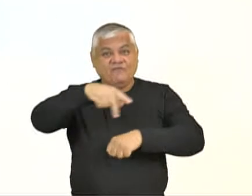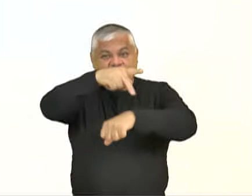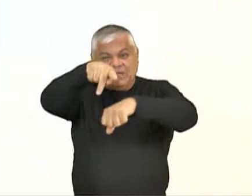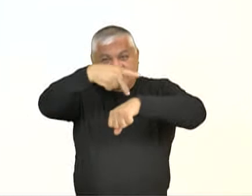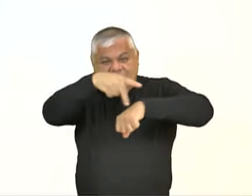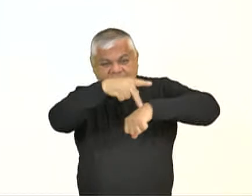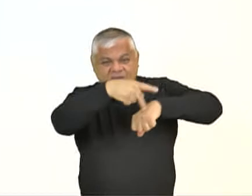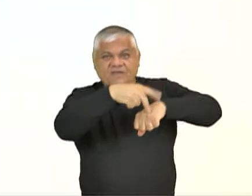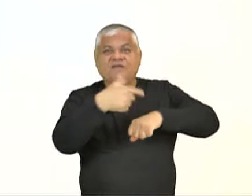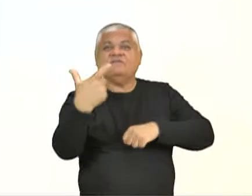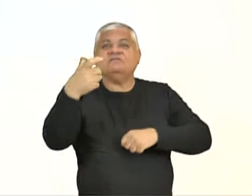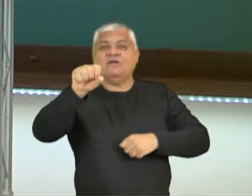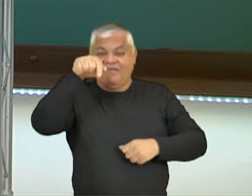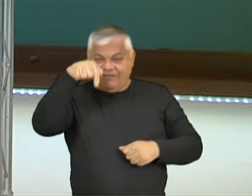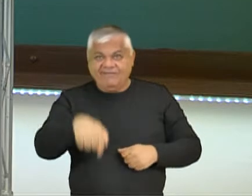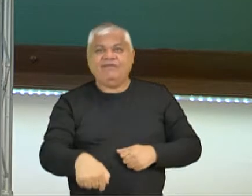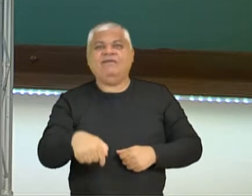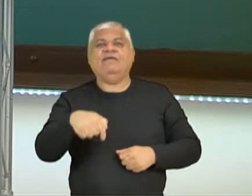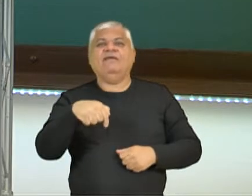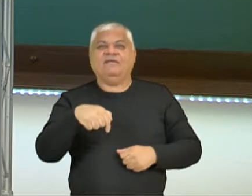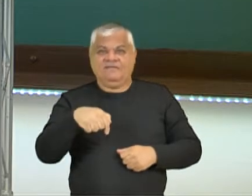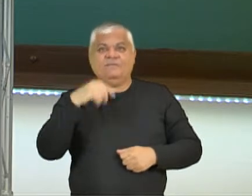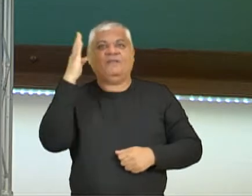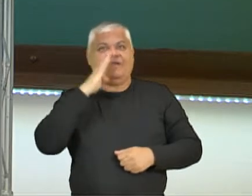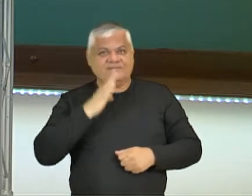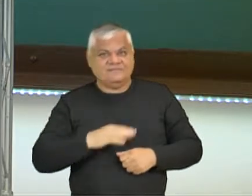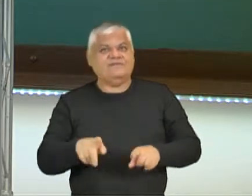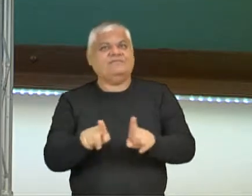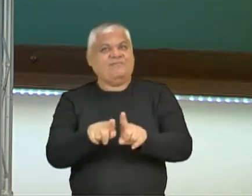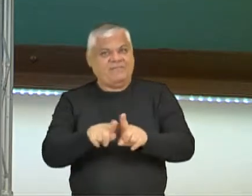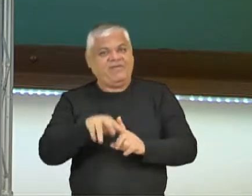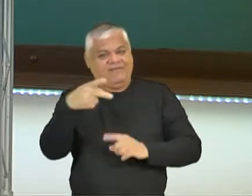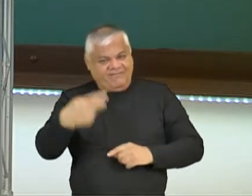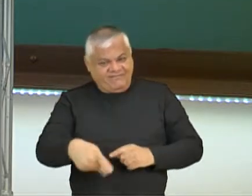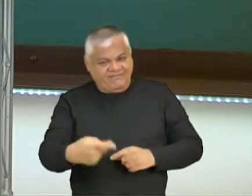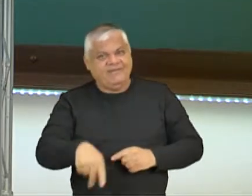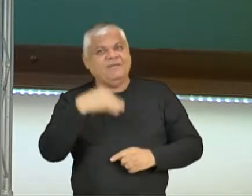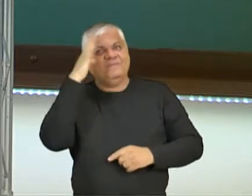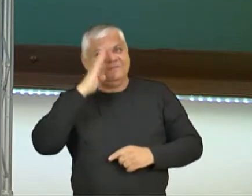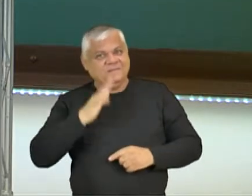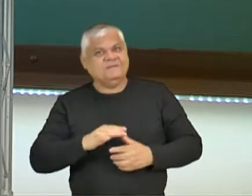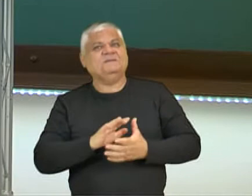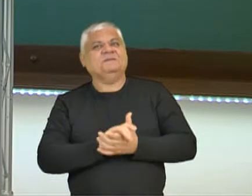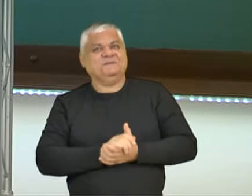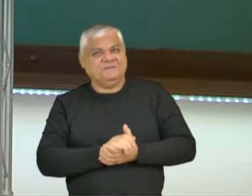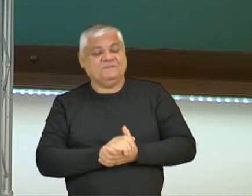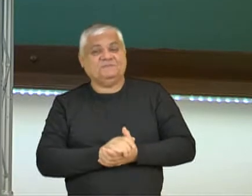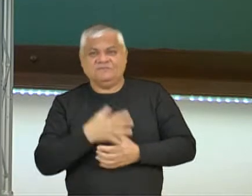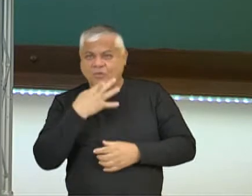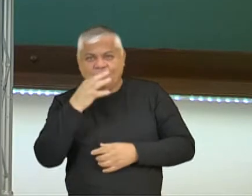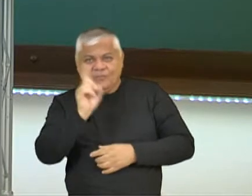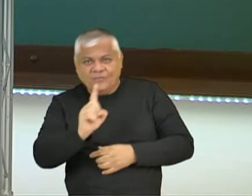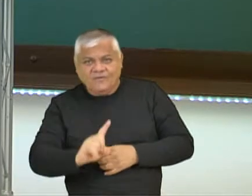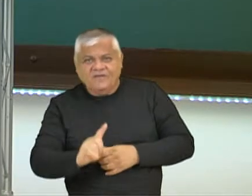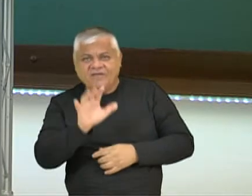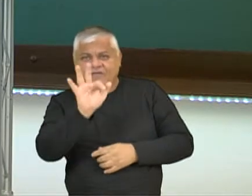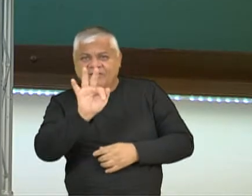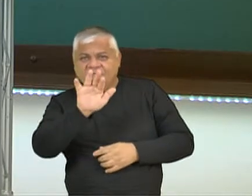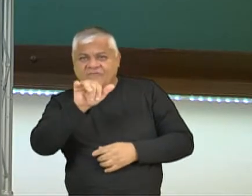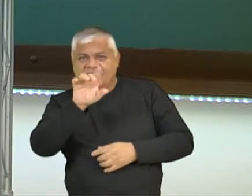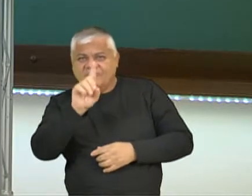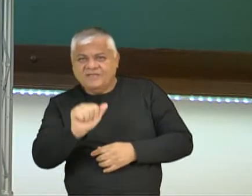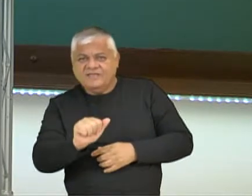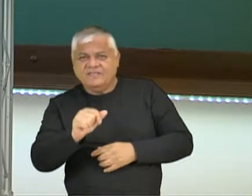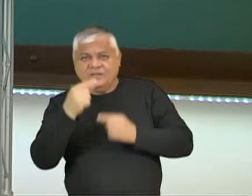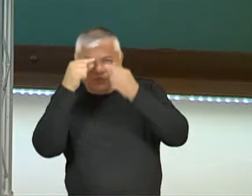países, inclusive nós outros, ok? Inclusive o Brasil. Então, se você não conhece a obra dela,